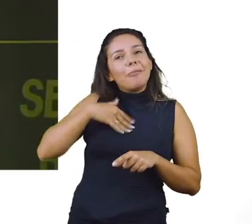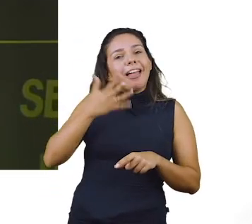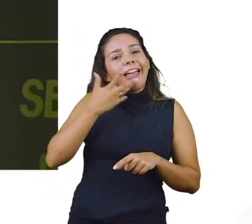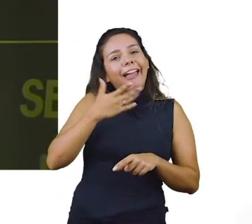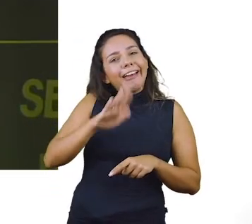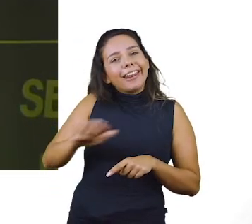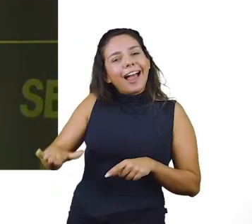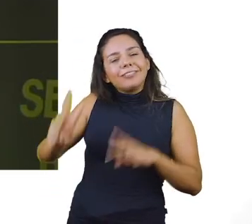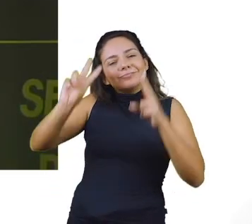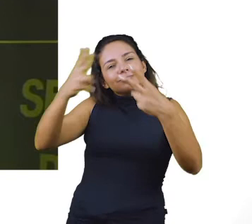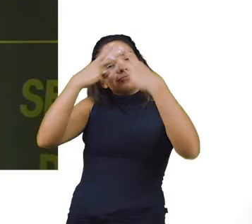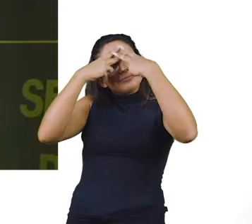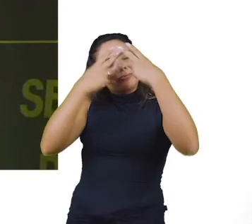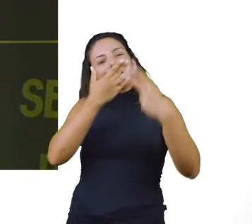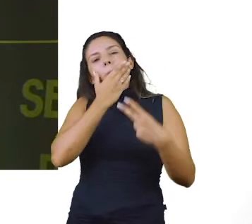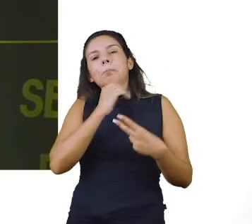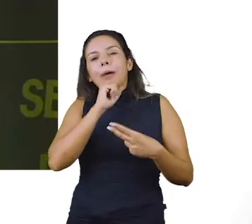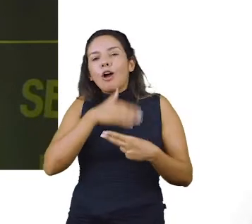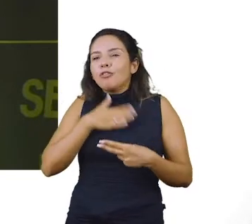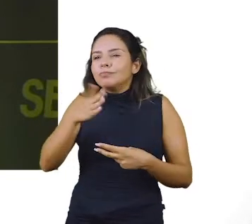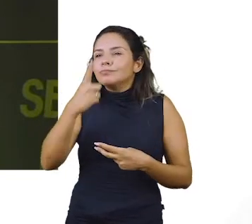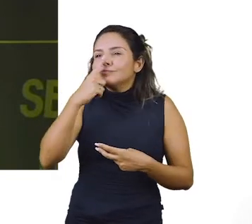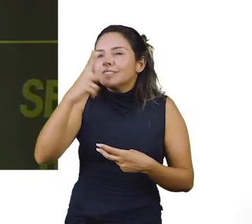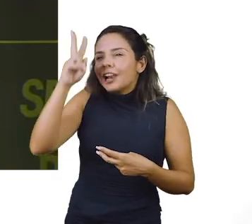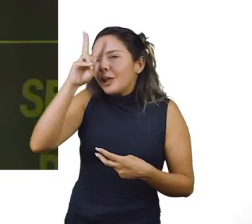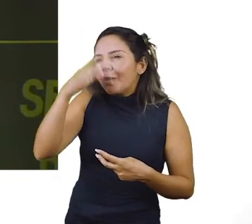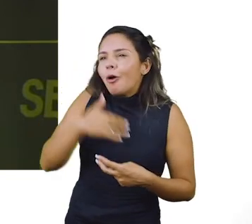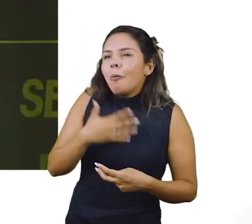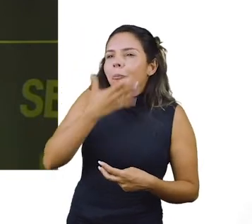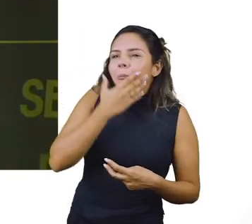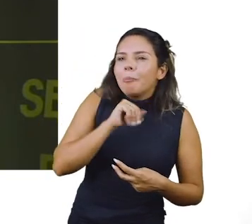às lembranças do meu pai, da minha mãe, das minhas irmãs.